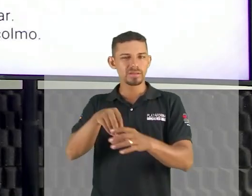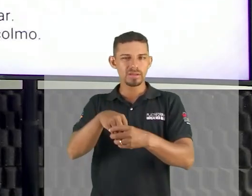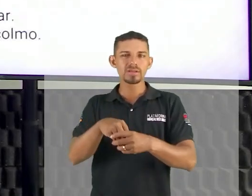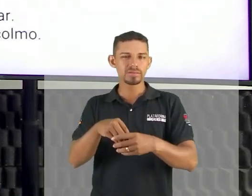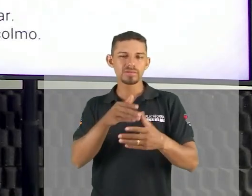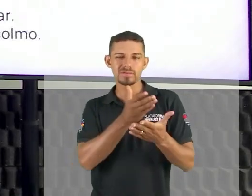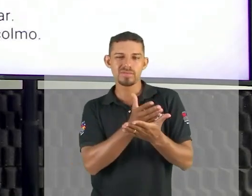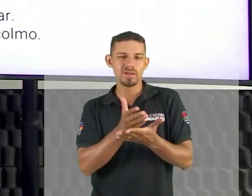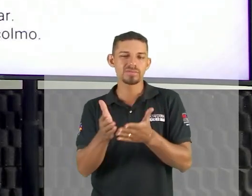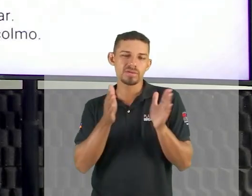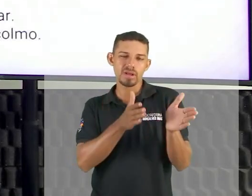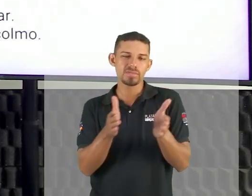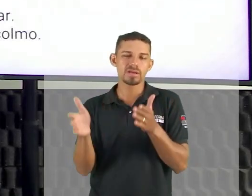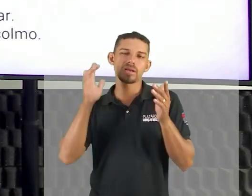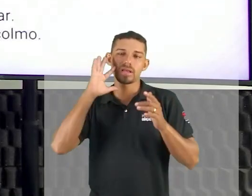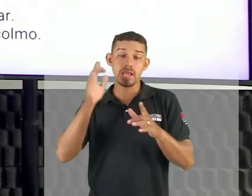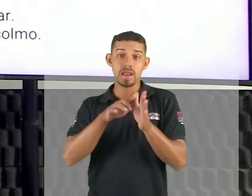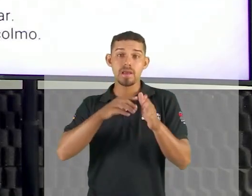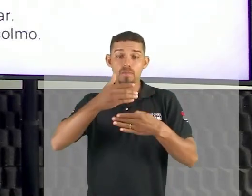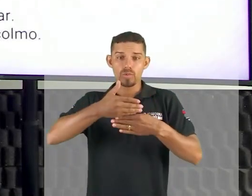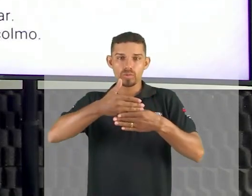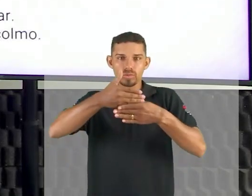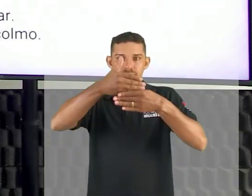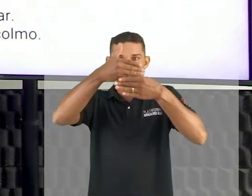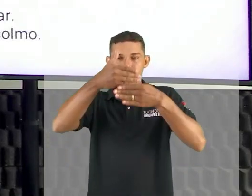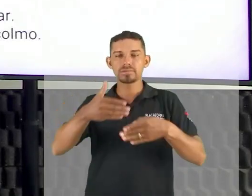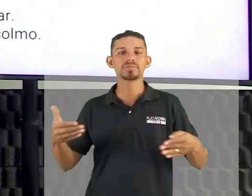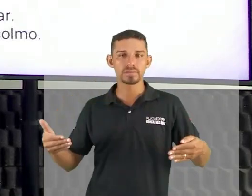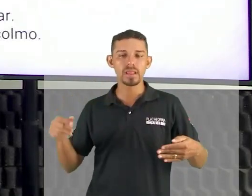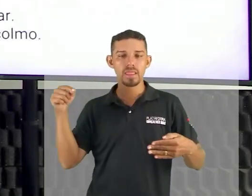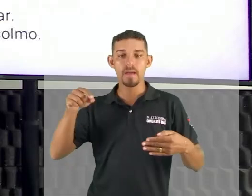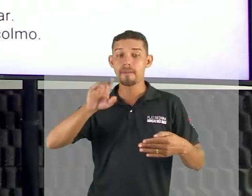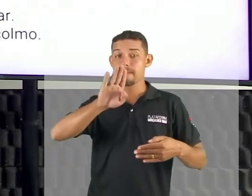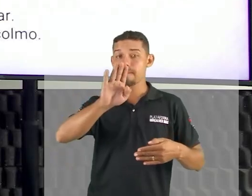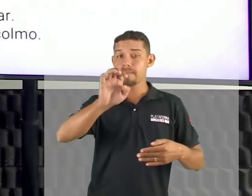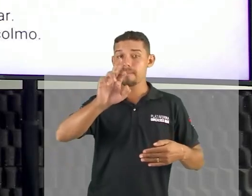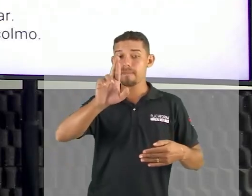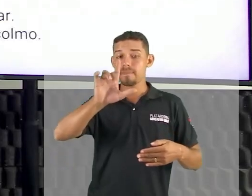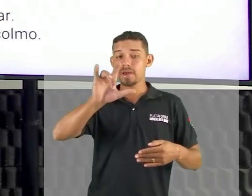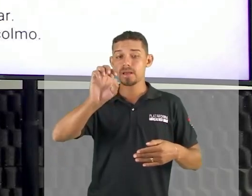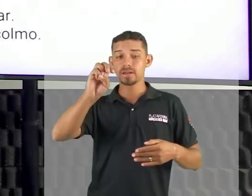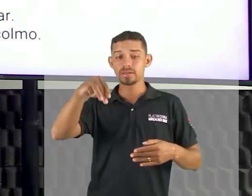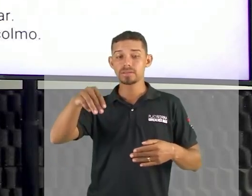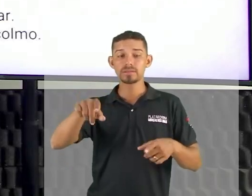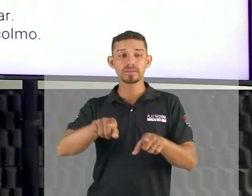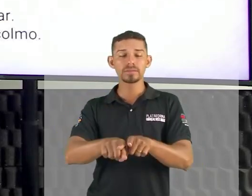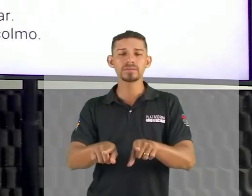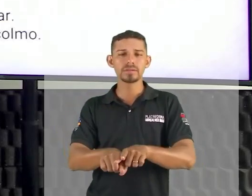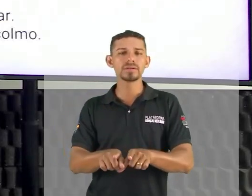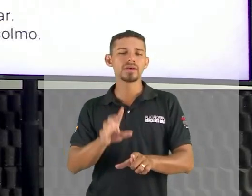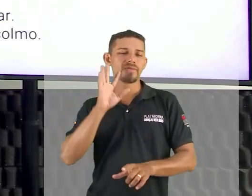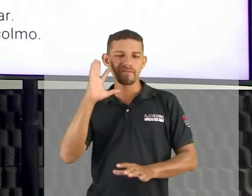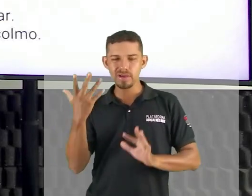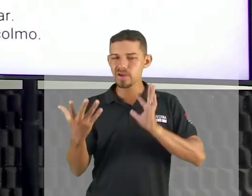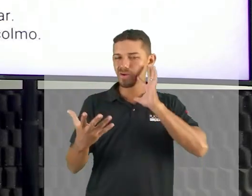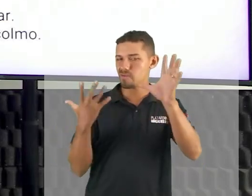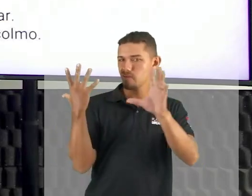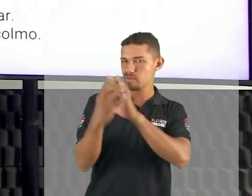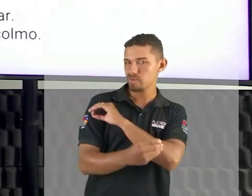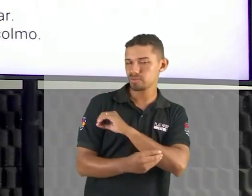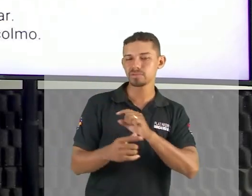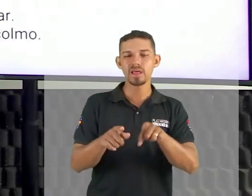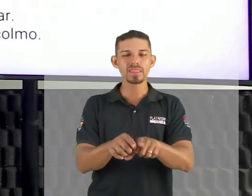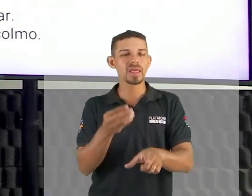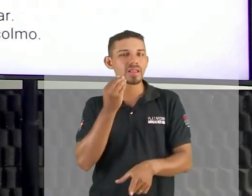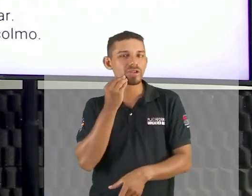esse muro vigiado fez com que, né, claro, havíamos buracos, fugas, tentativas, né, famílias